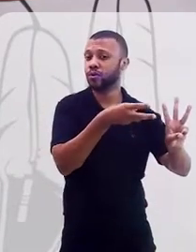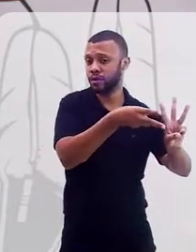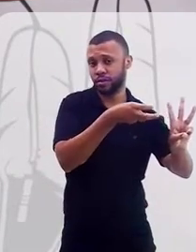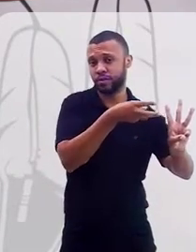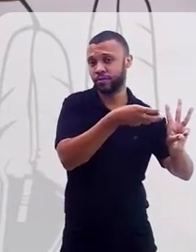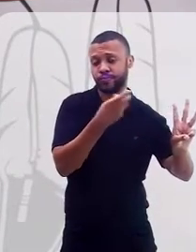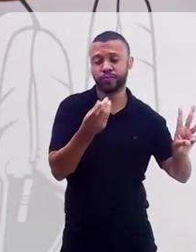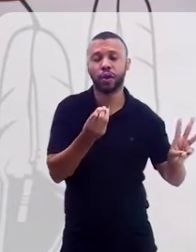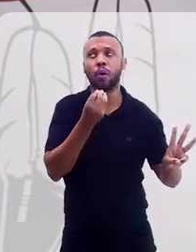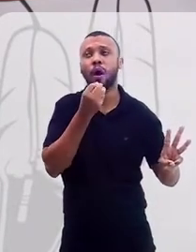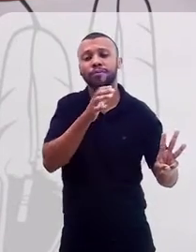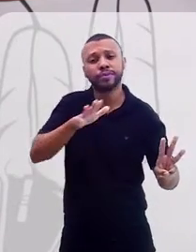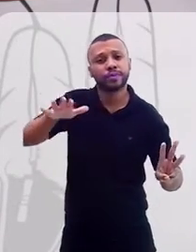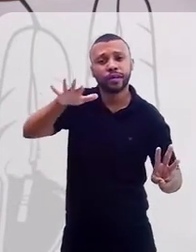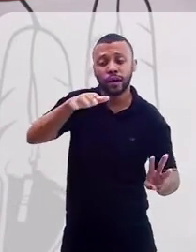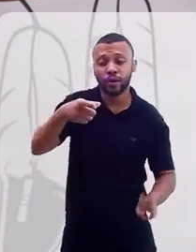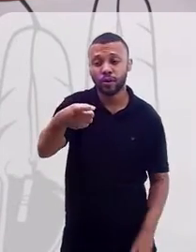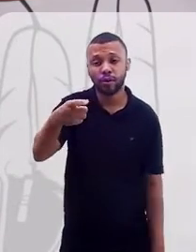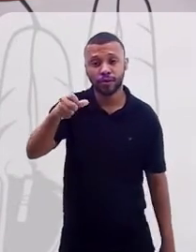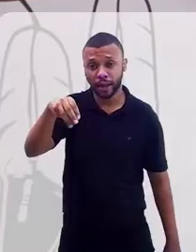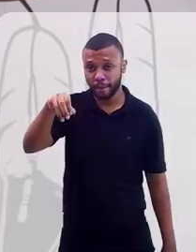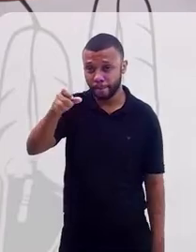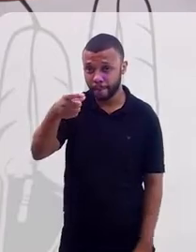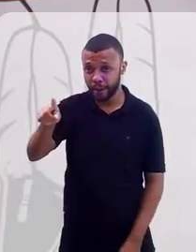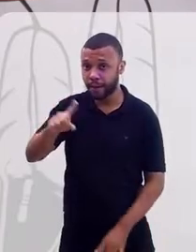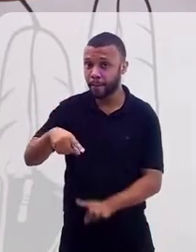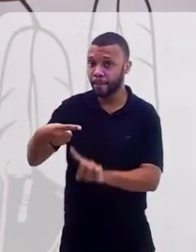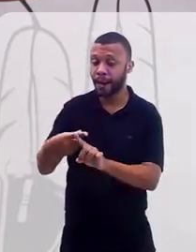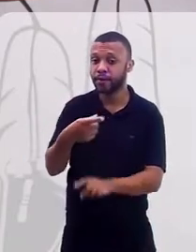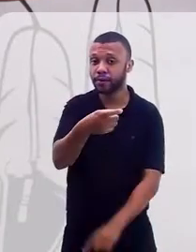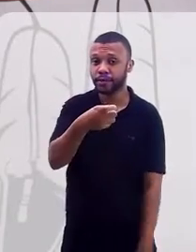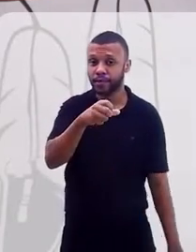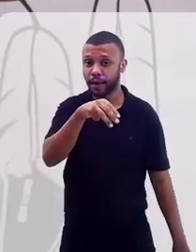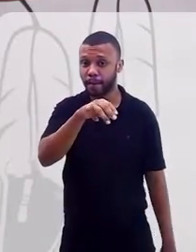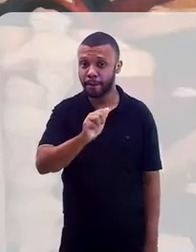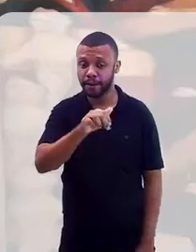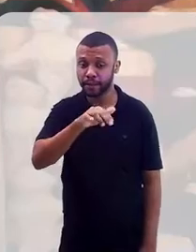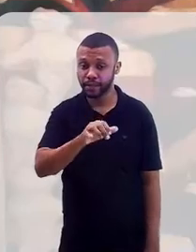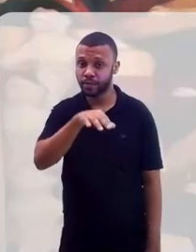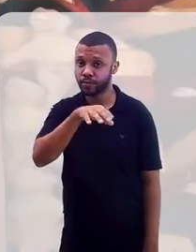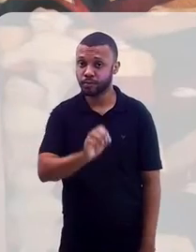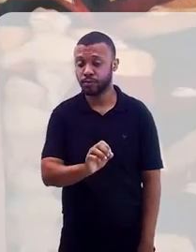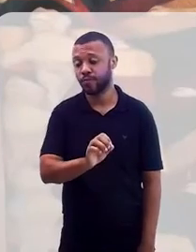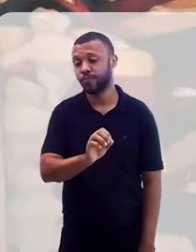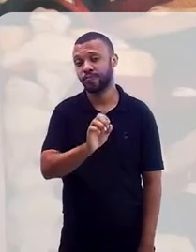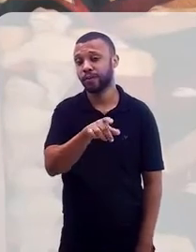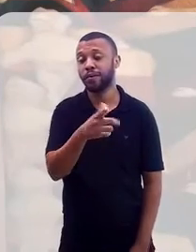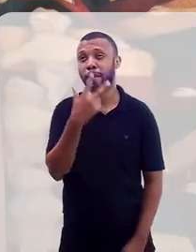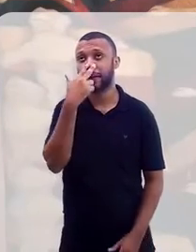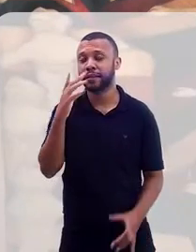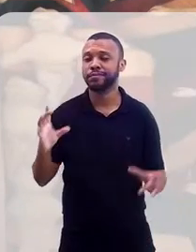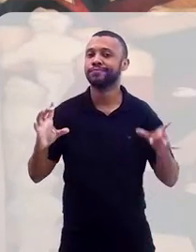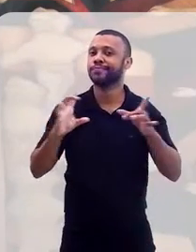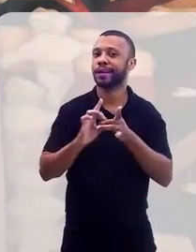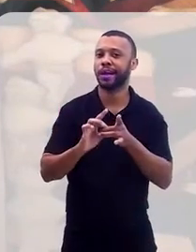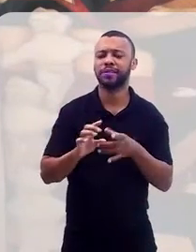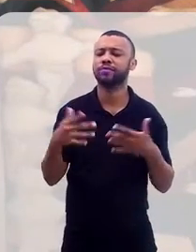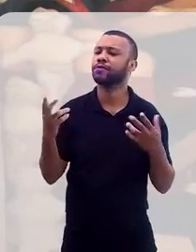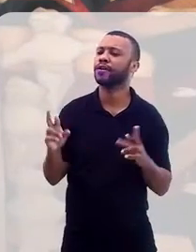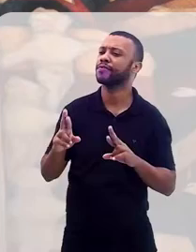chaman né então o chaman e o cham estão muito ligados e qual a diferença entre o chamanismo e